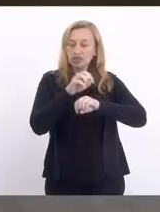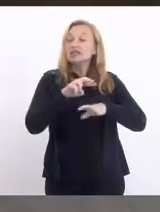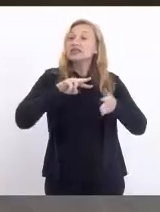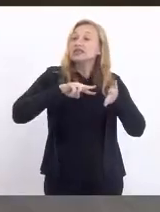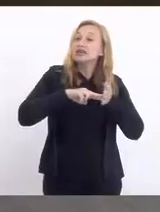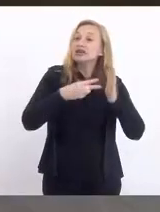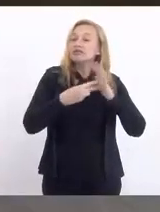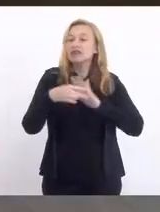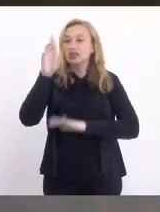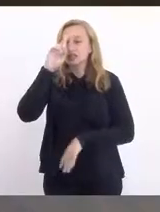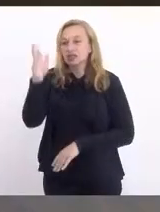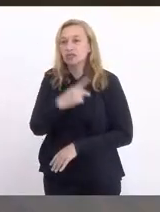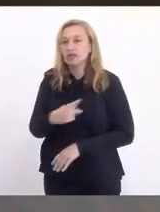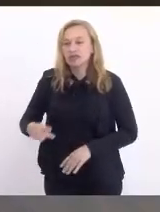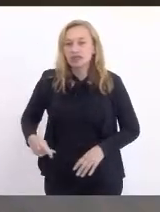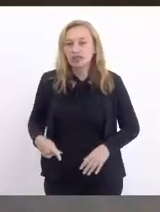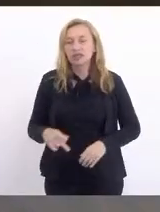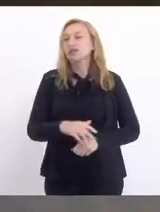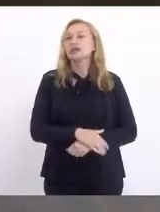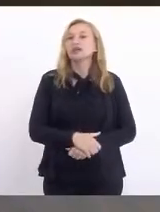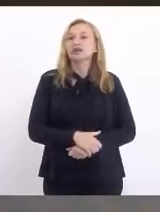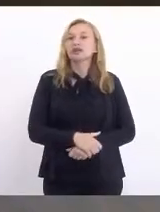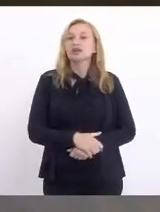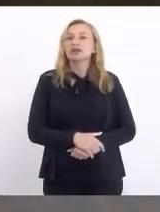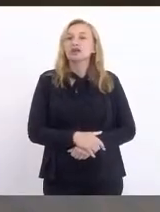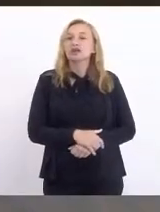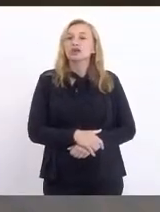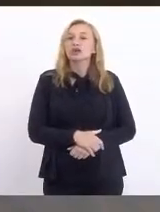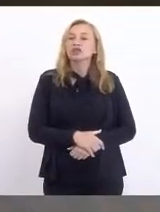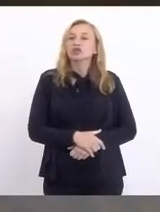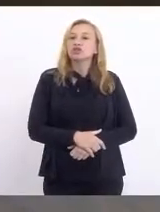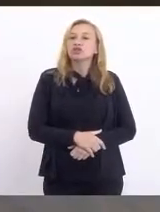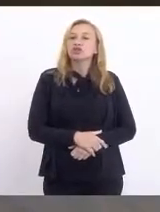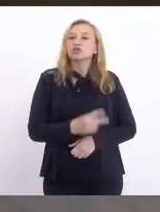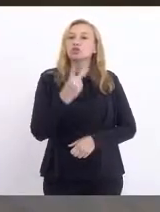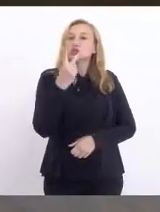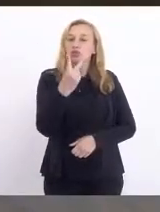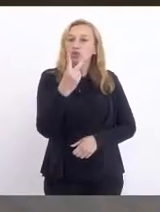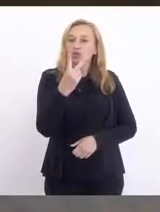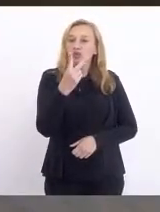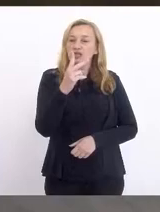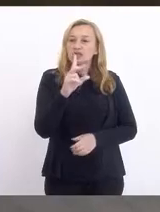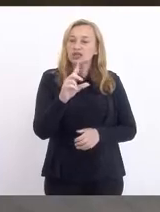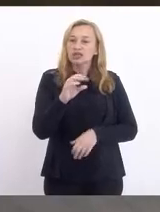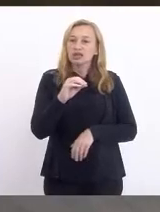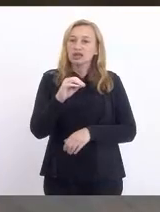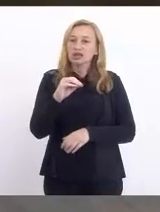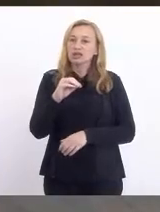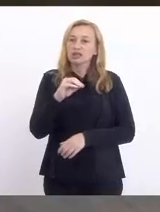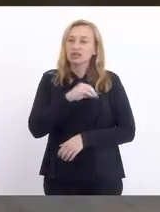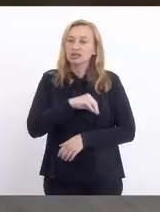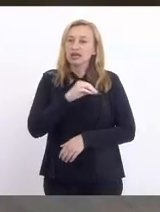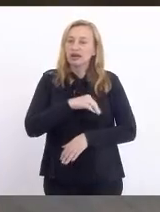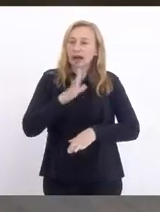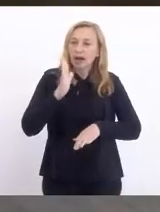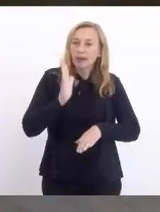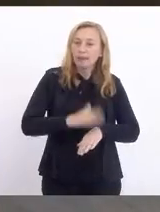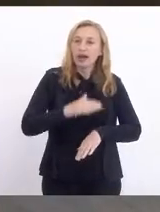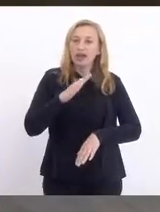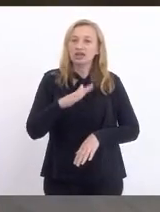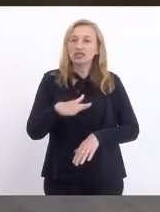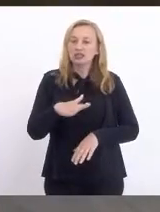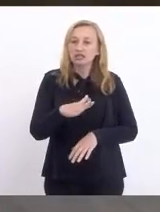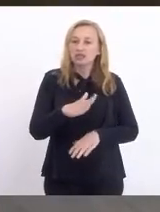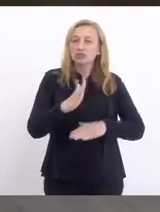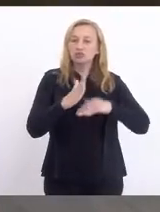significa sua Presidente na prática a ordem de quase dois salários a mais na conta do Servidor da educação